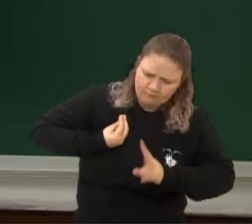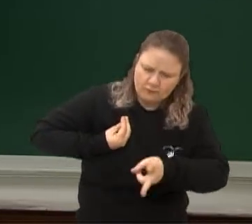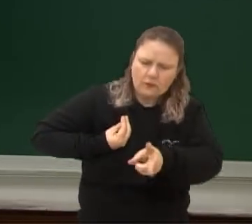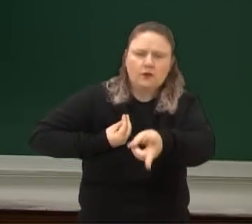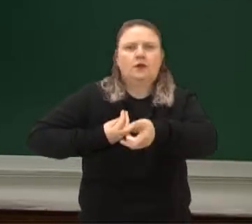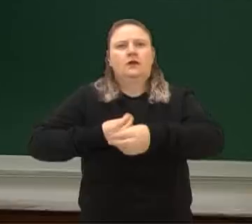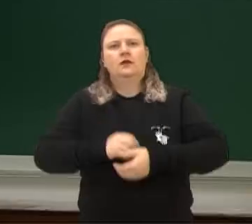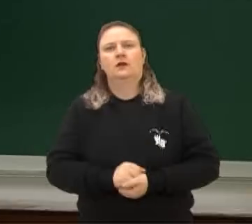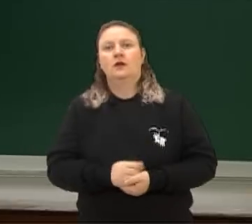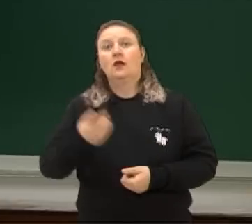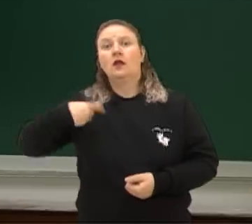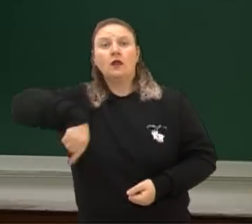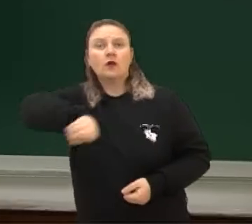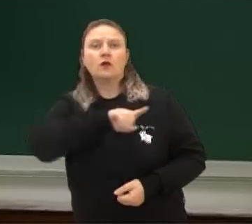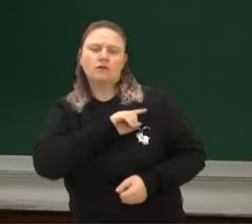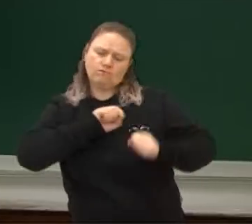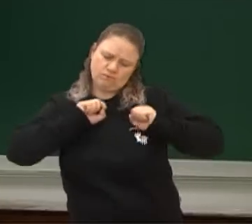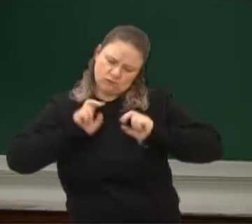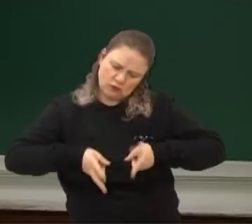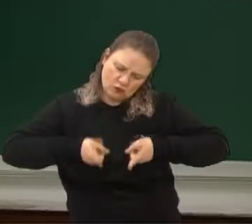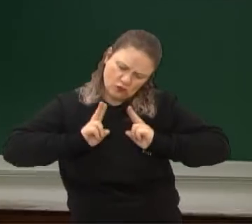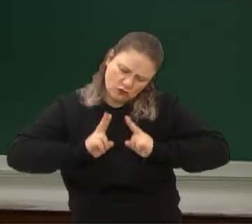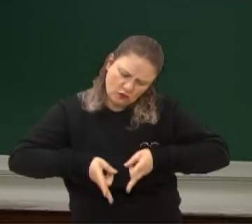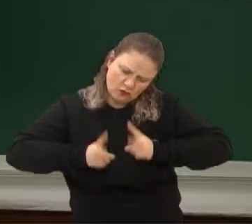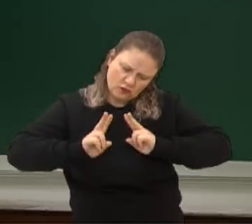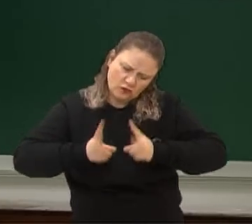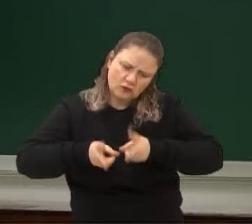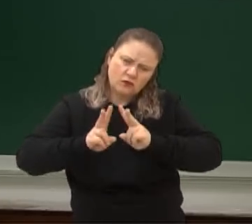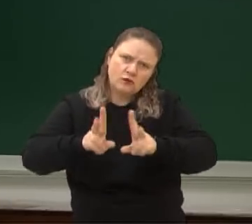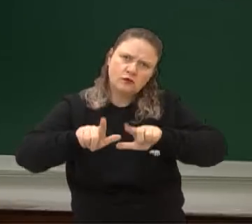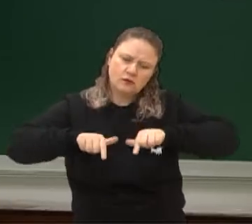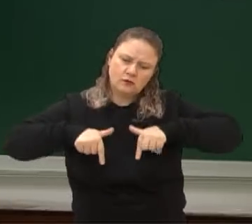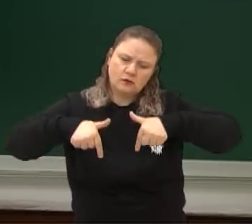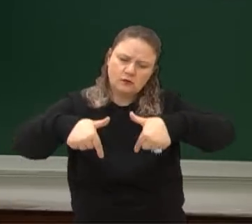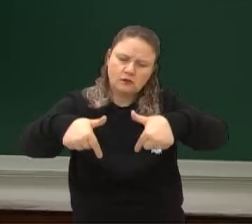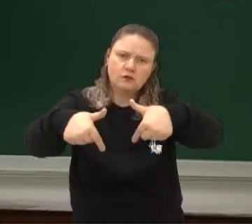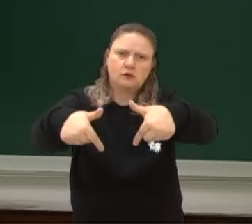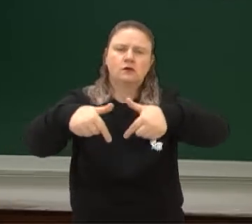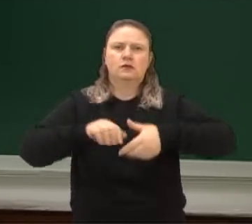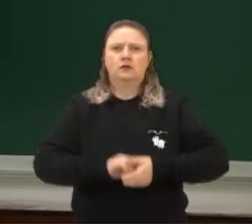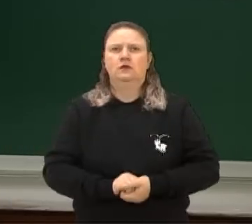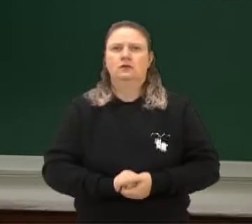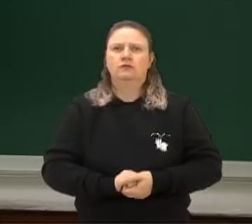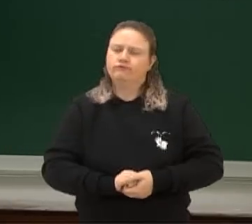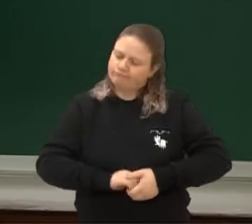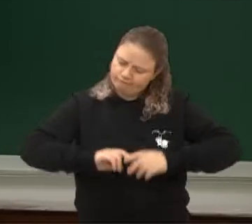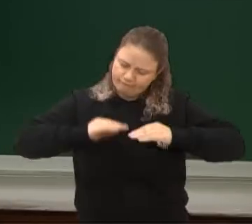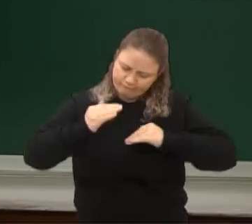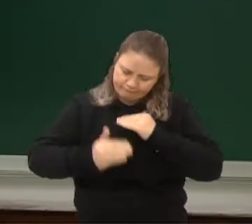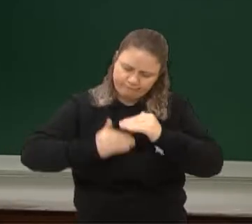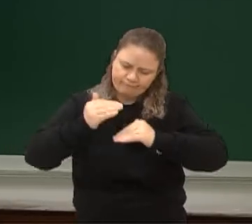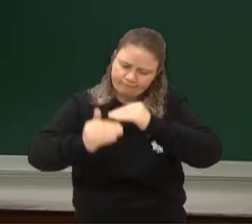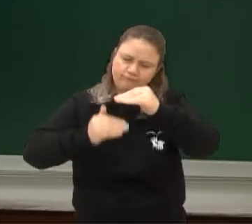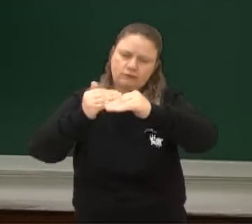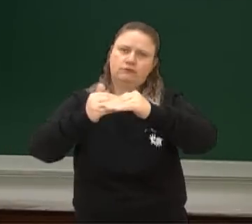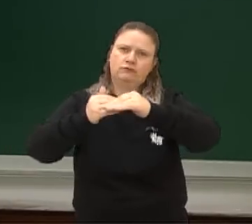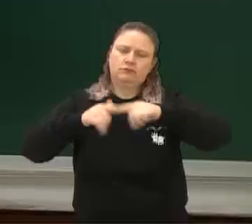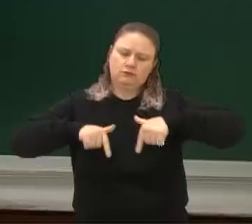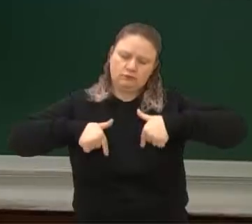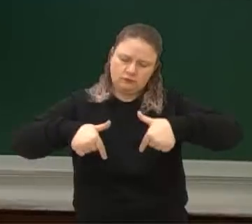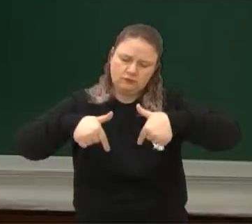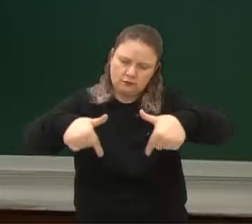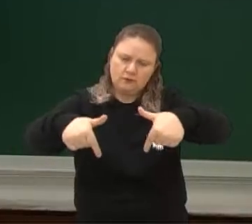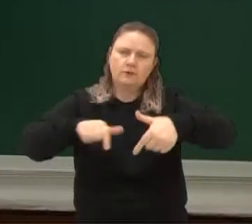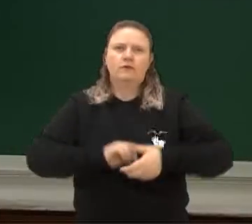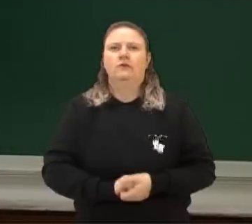nós continuaremos, nós iremos adiante, nós pretendemos ir adiante, adiante e adiante. Então,